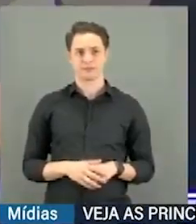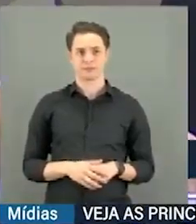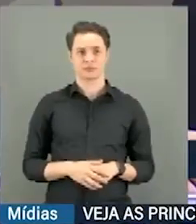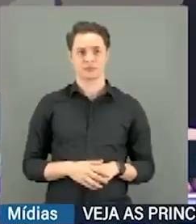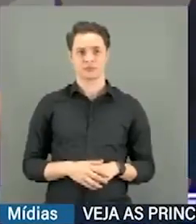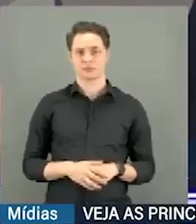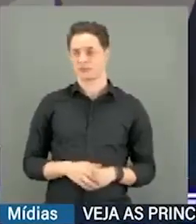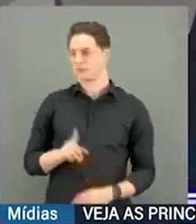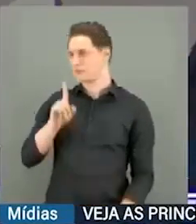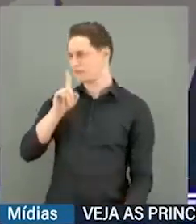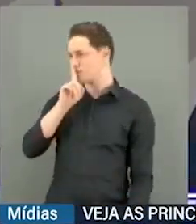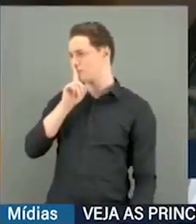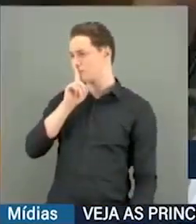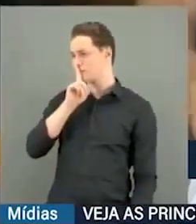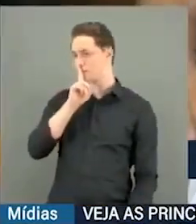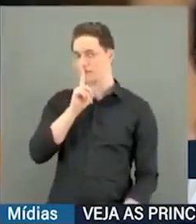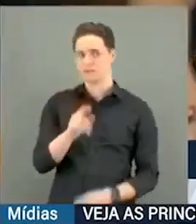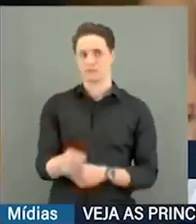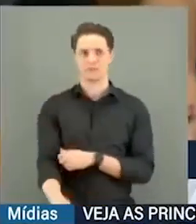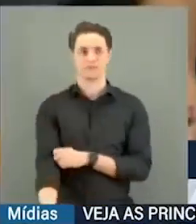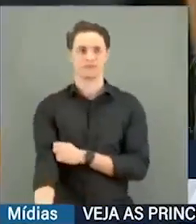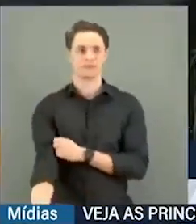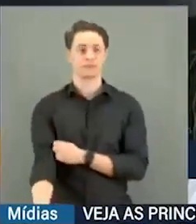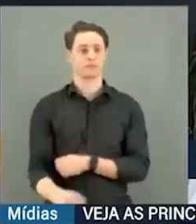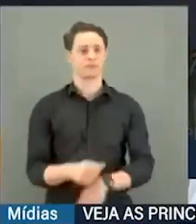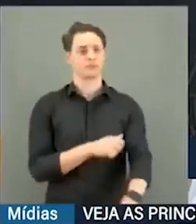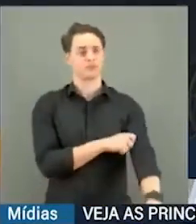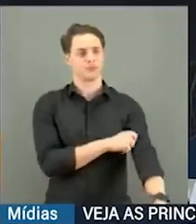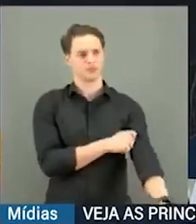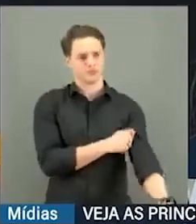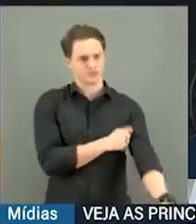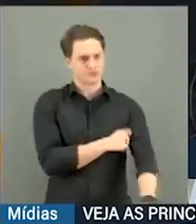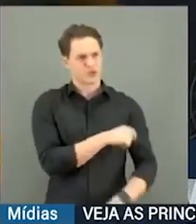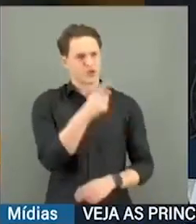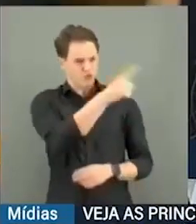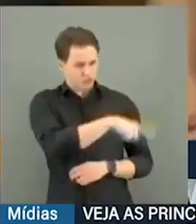Eu vou ficar em silêncio. A demonização da